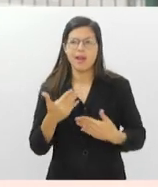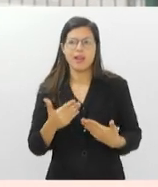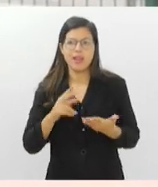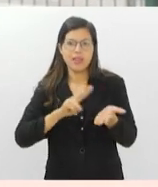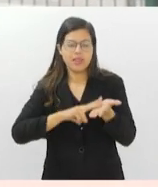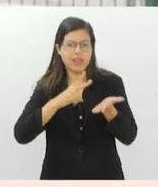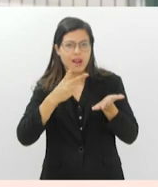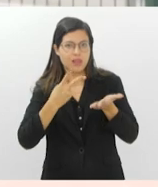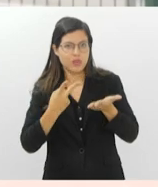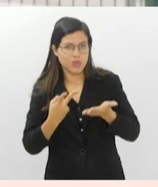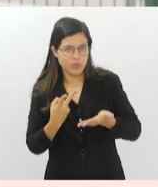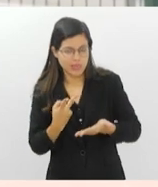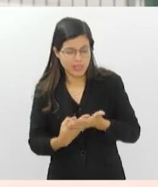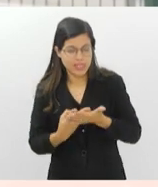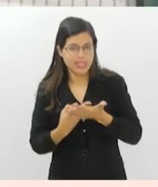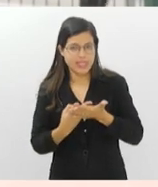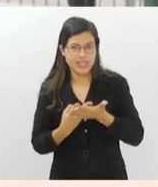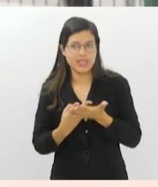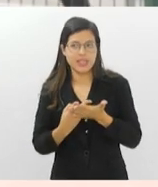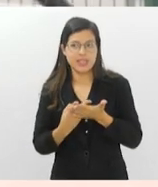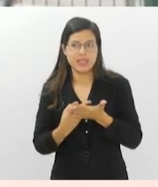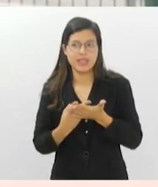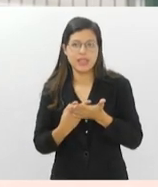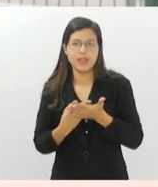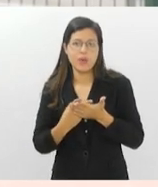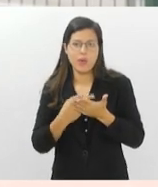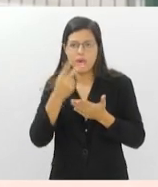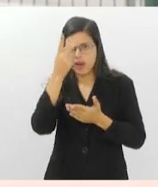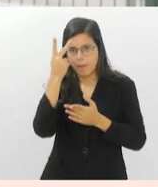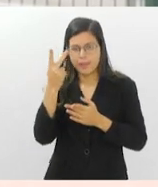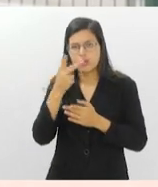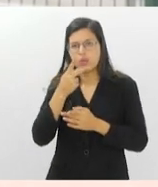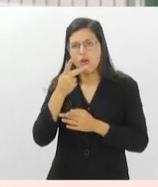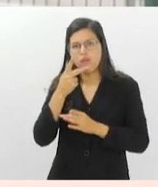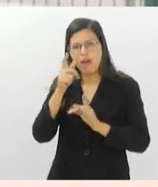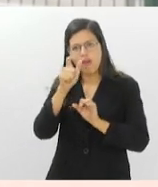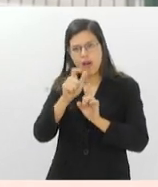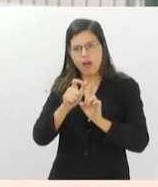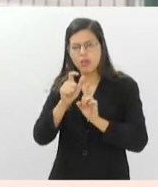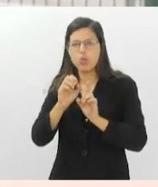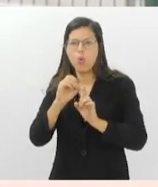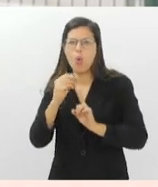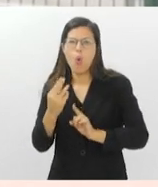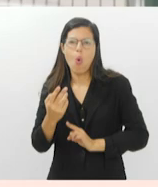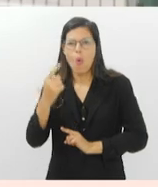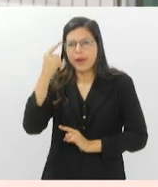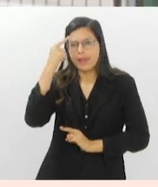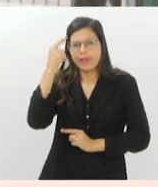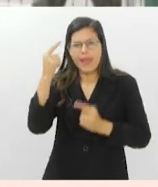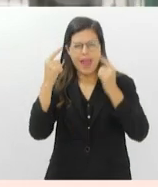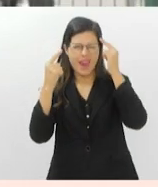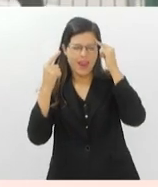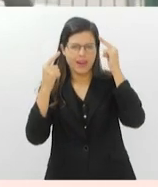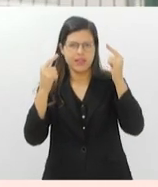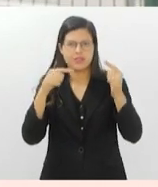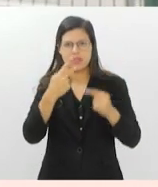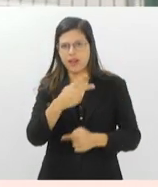traduzir integralmente o que o biografado está dizendo ou deixar que ele desfrute das ideias dele, da criatividade